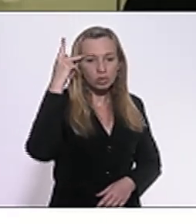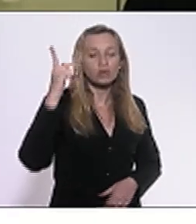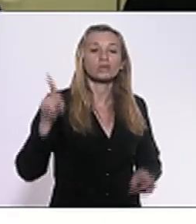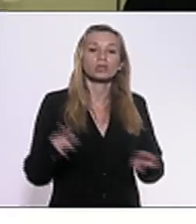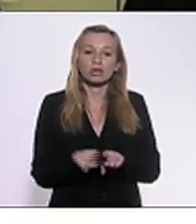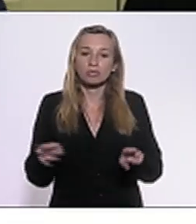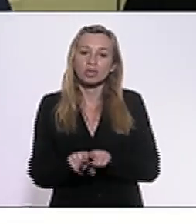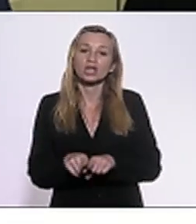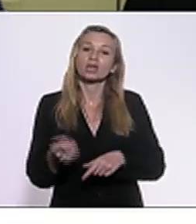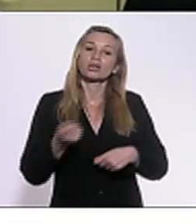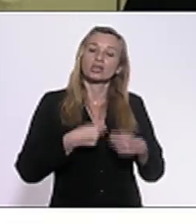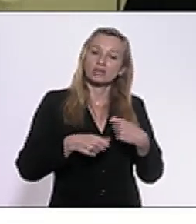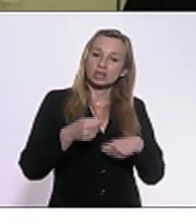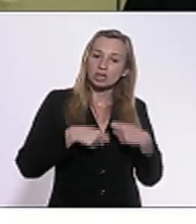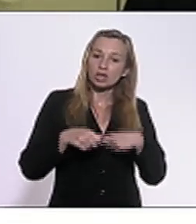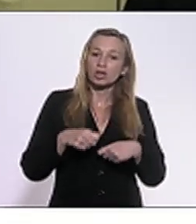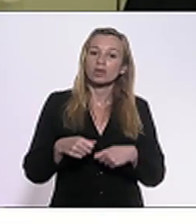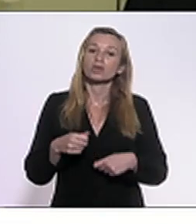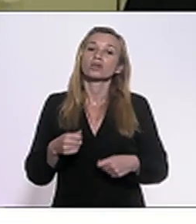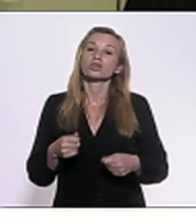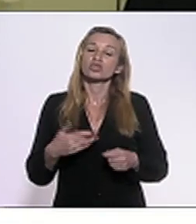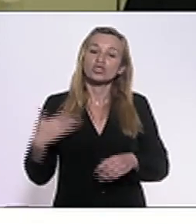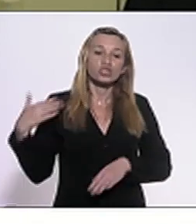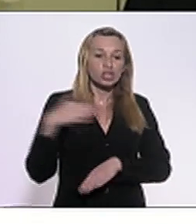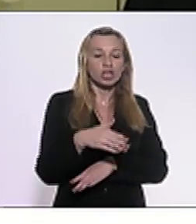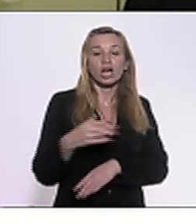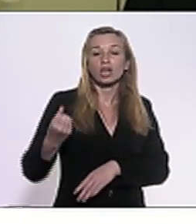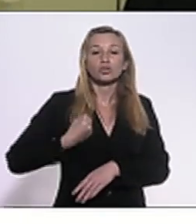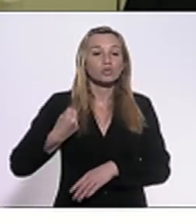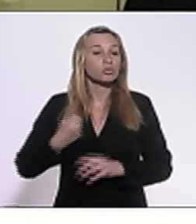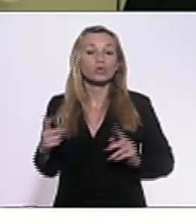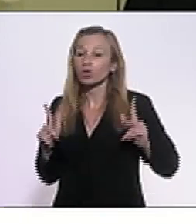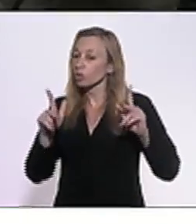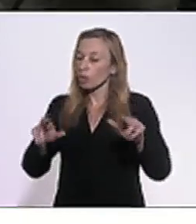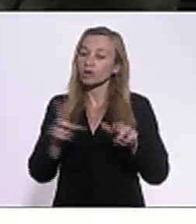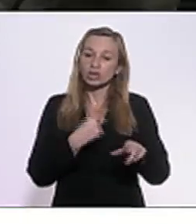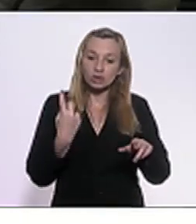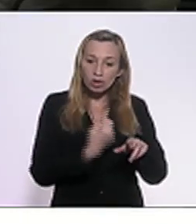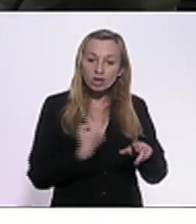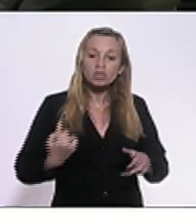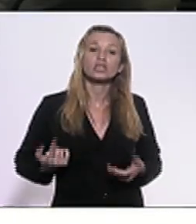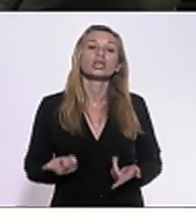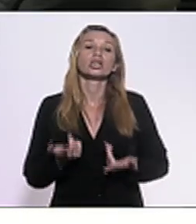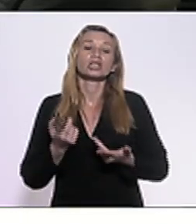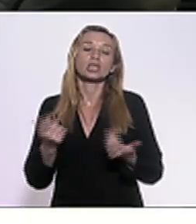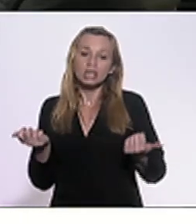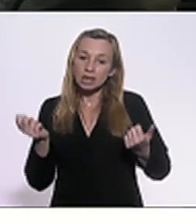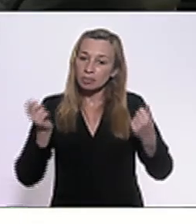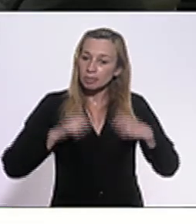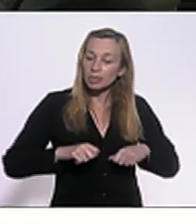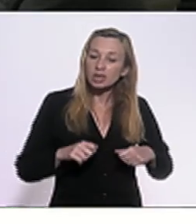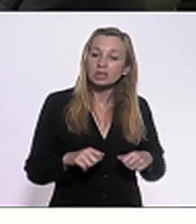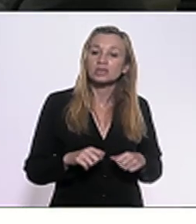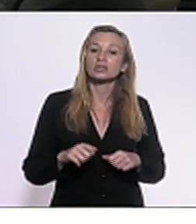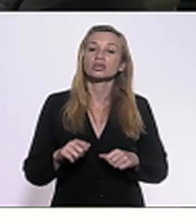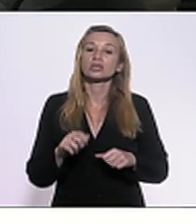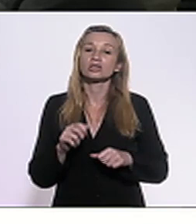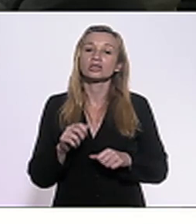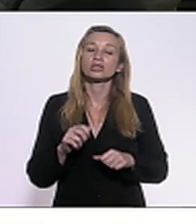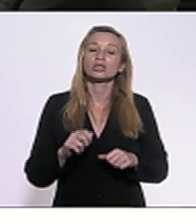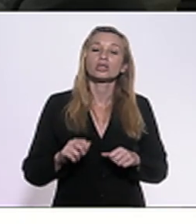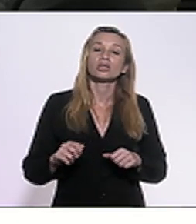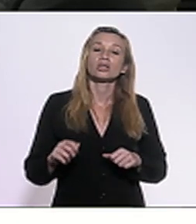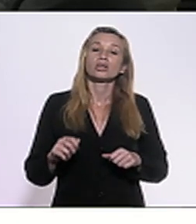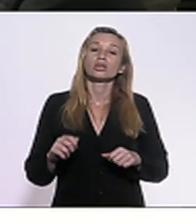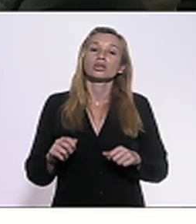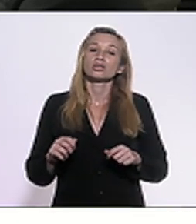órgãos de controle, sejam capazes de chegar nos mesmos números que a gente. Sejam capazes de replicar esse plano, até para poder criticar